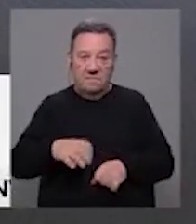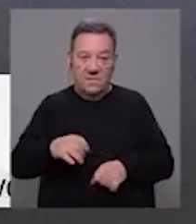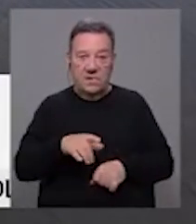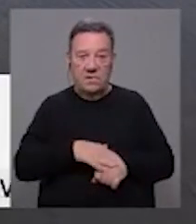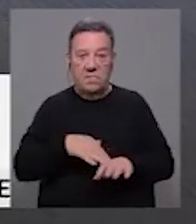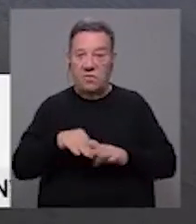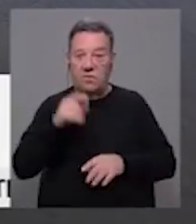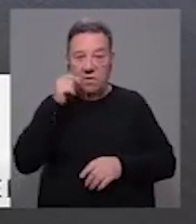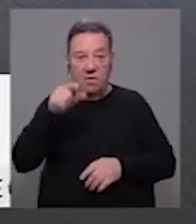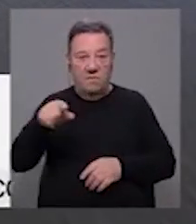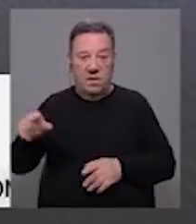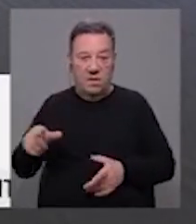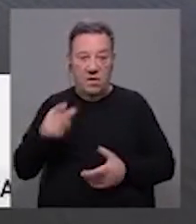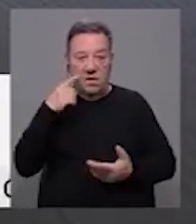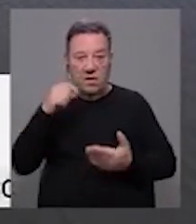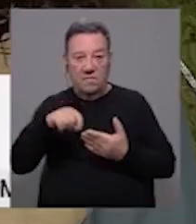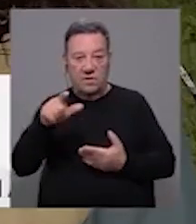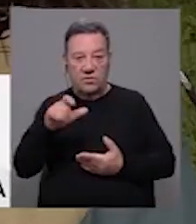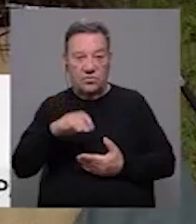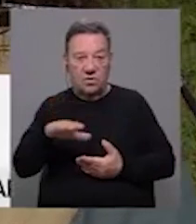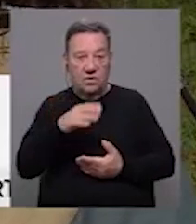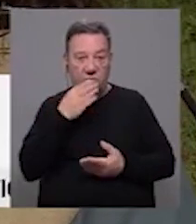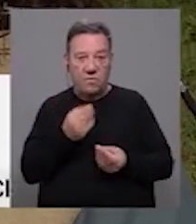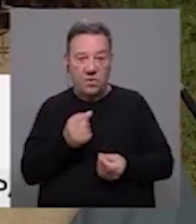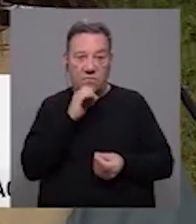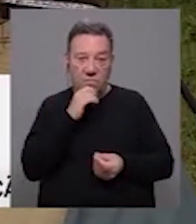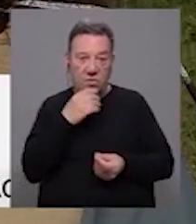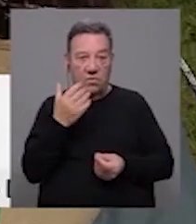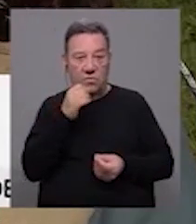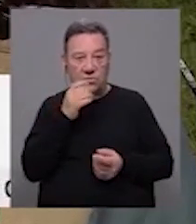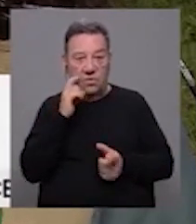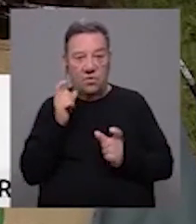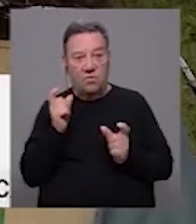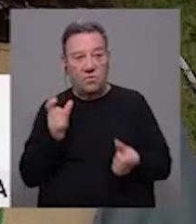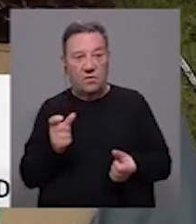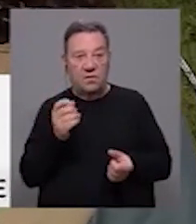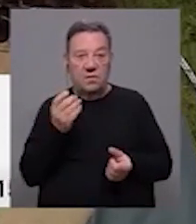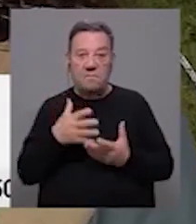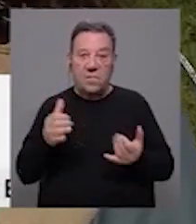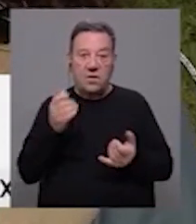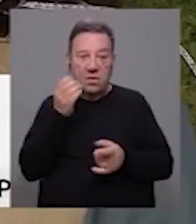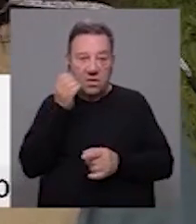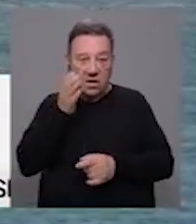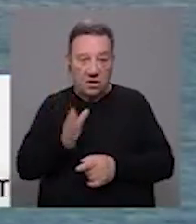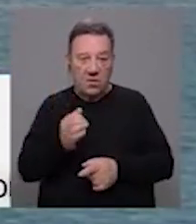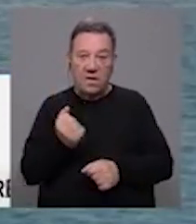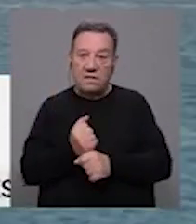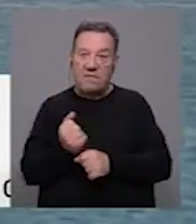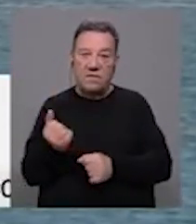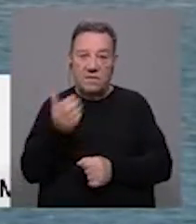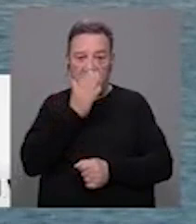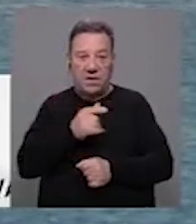pela mão do homem. Classificando esta zona úmida, poderíamos então conseguir controlar com maior rigor as atividades que são